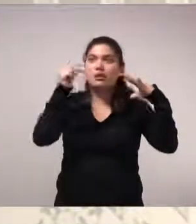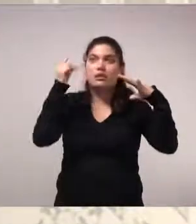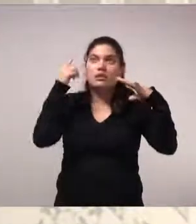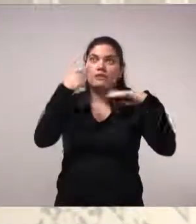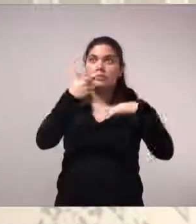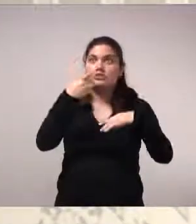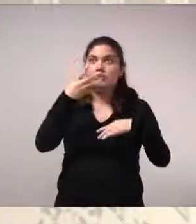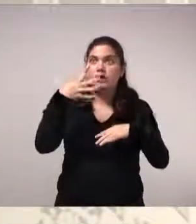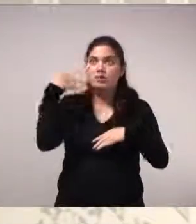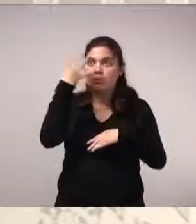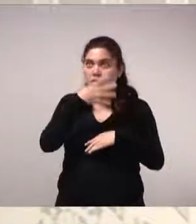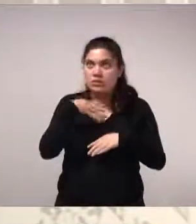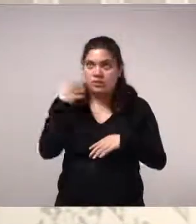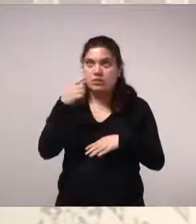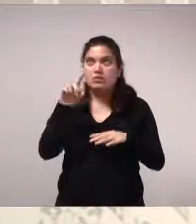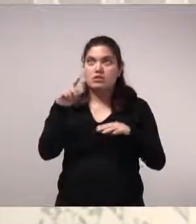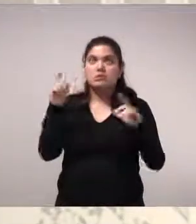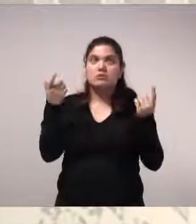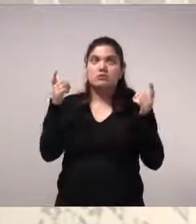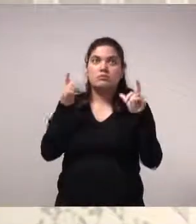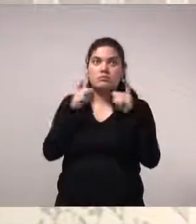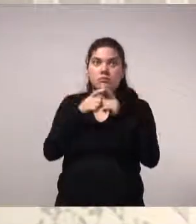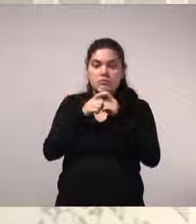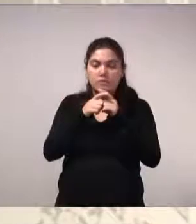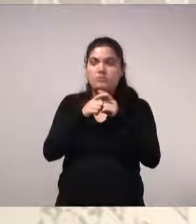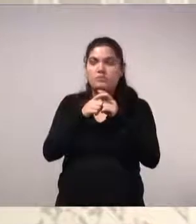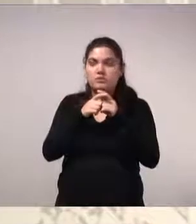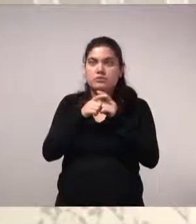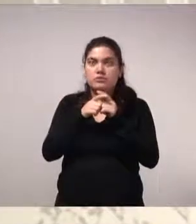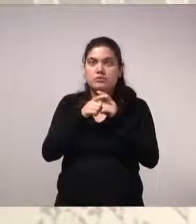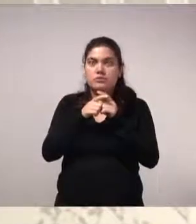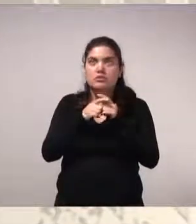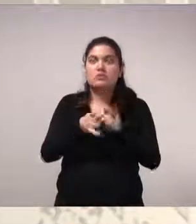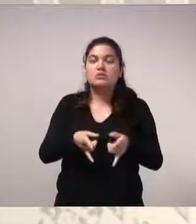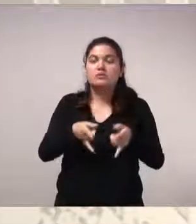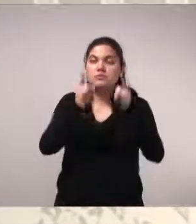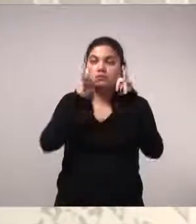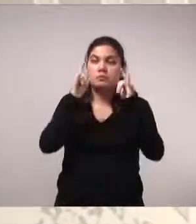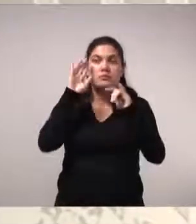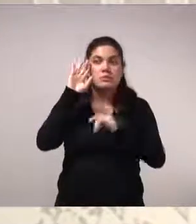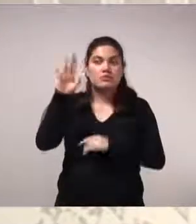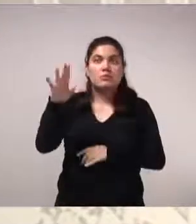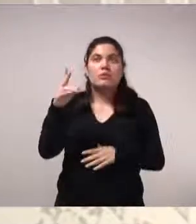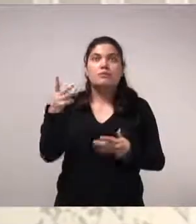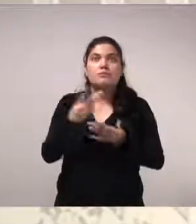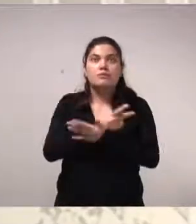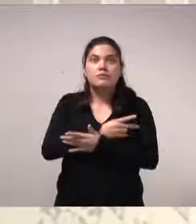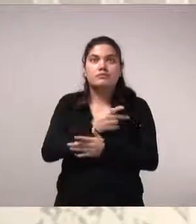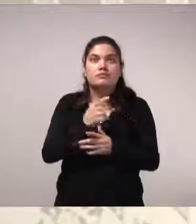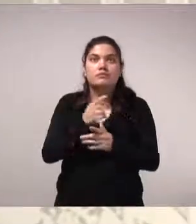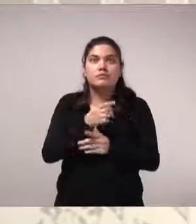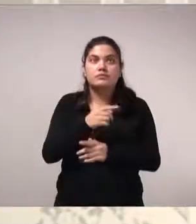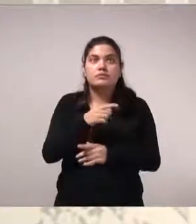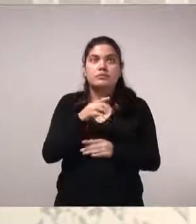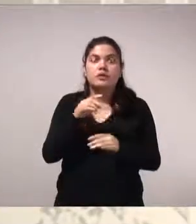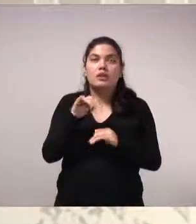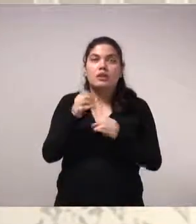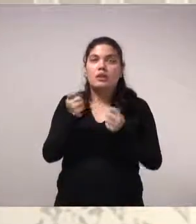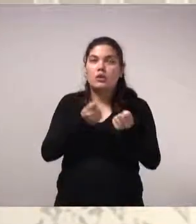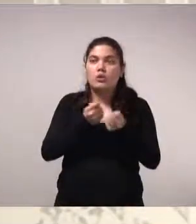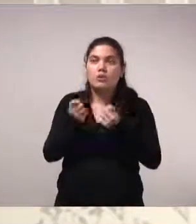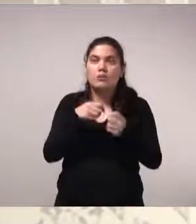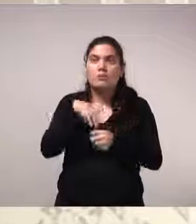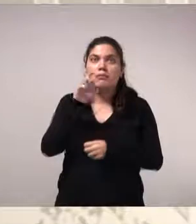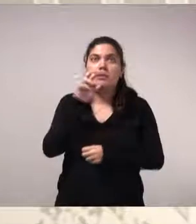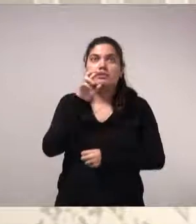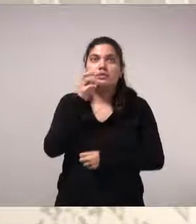horas. Essa redução, esse desligamento, no edifício principal, por exemplo, provocou uma economia de mais de